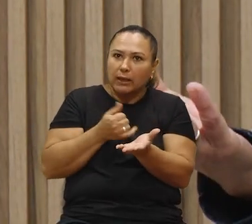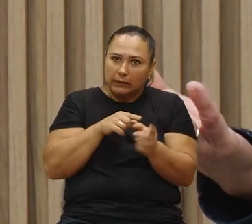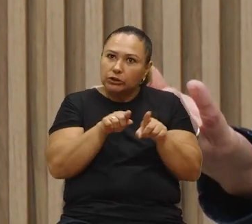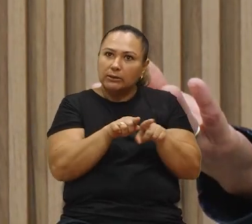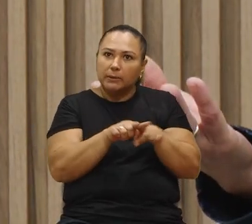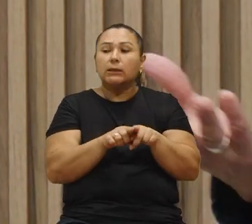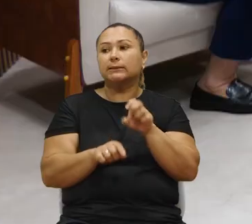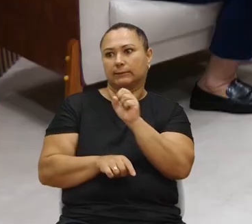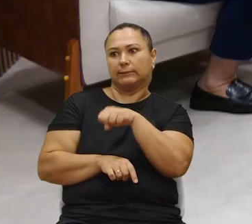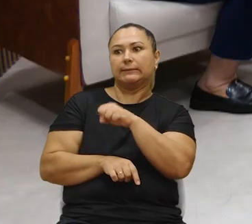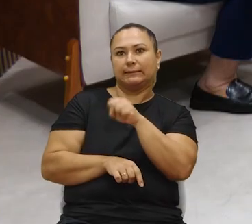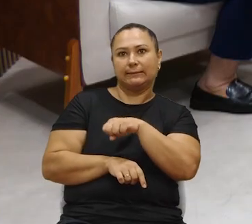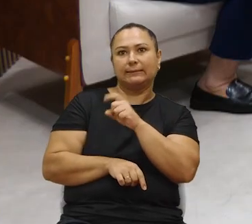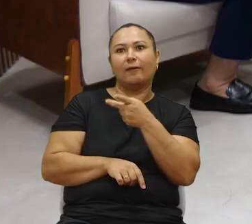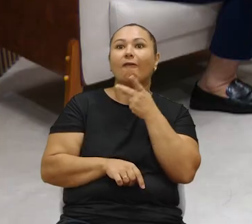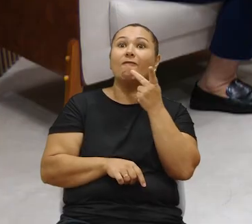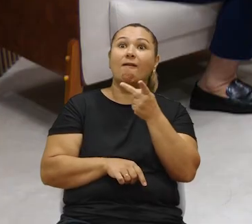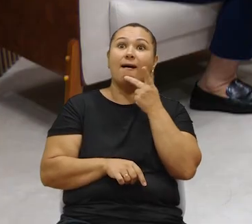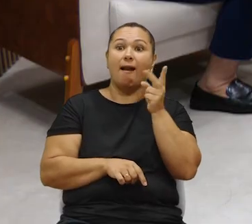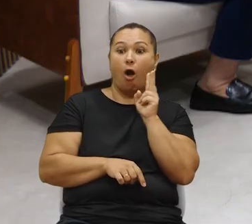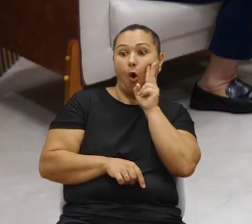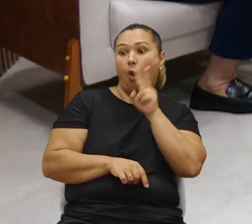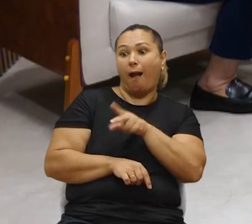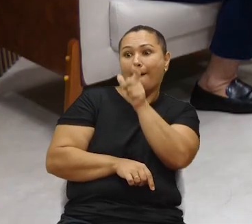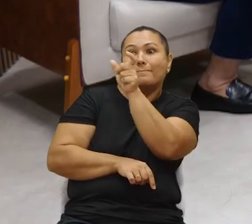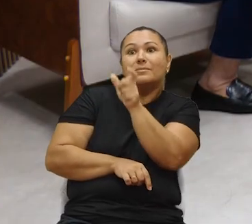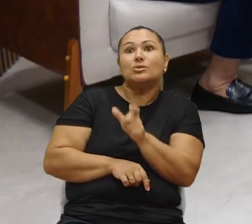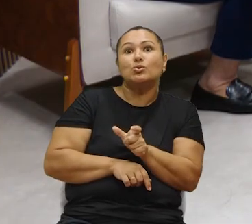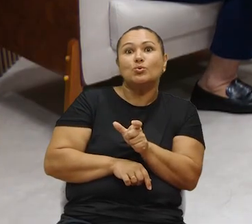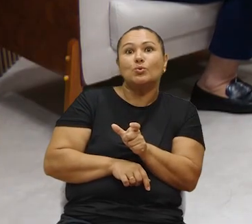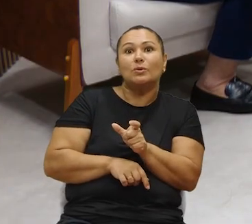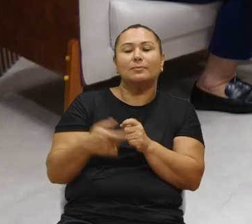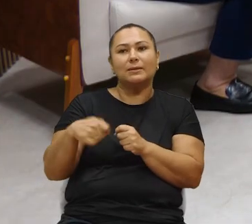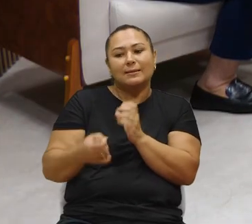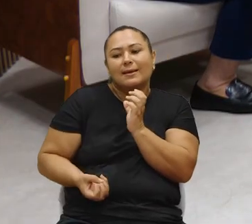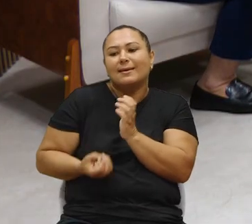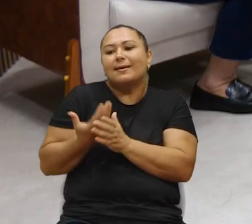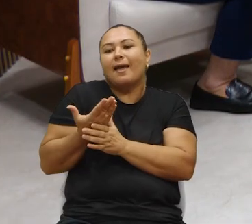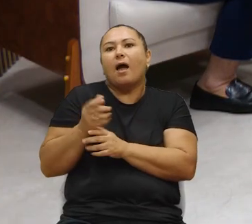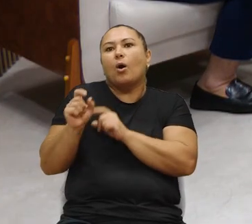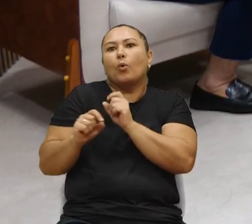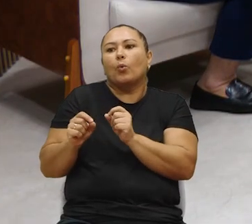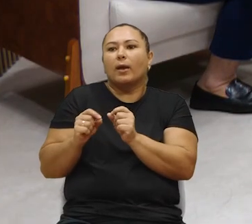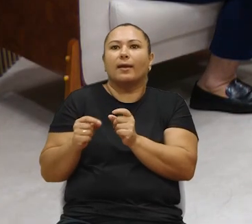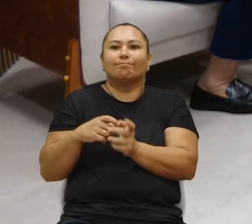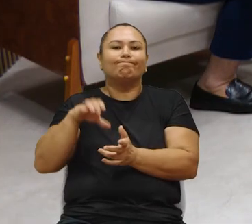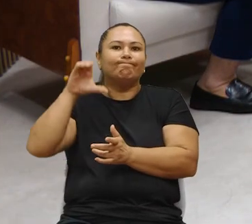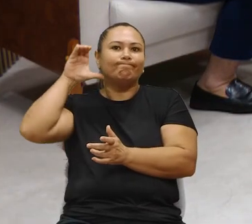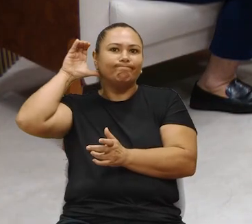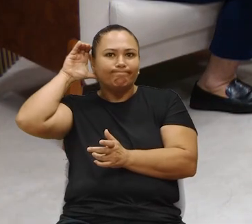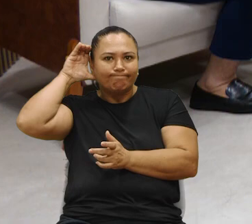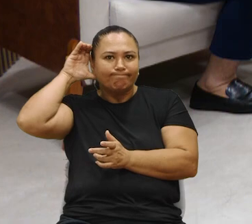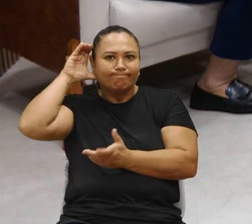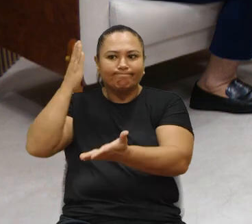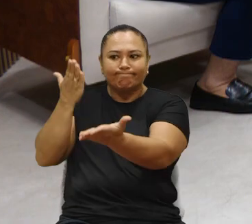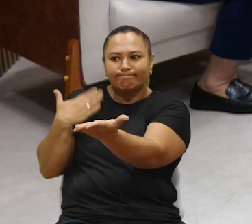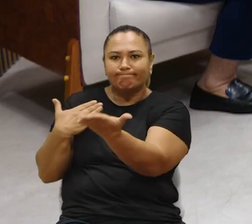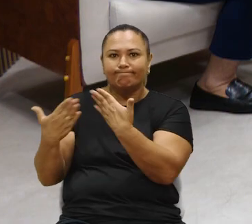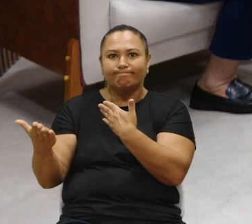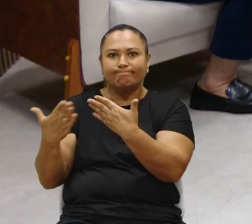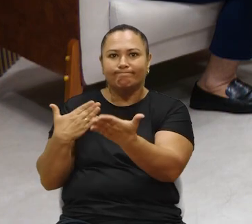oportunidades a ela? Sim, quando a gente fala em olhar para a pessoa, a gente tem que criar espaços de escuta